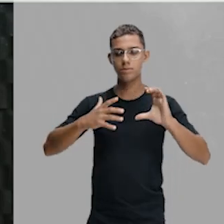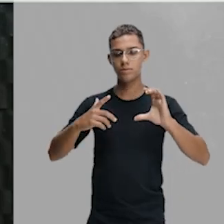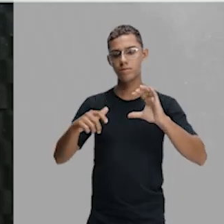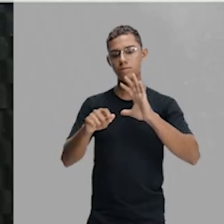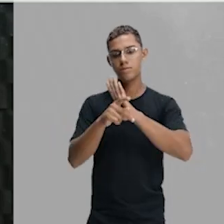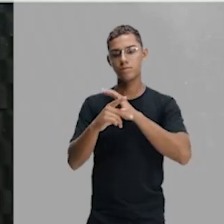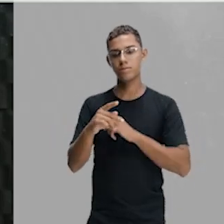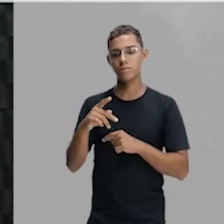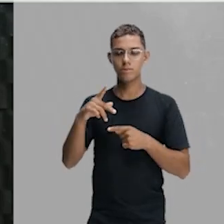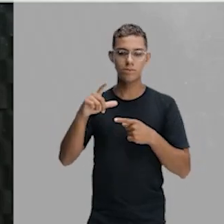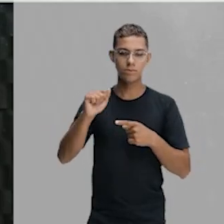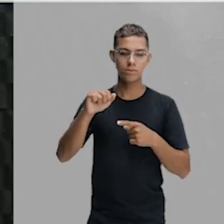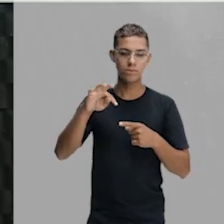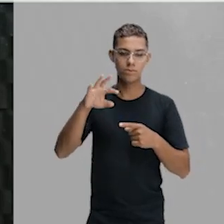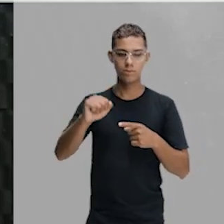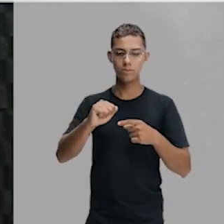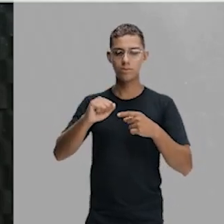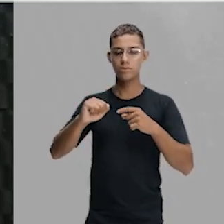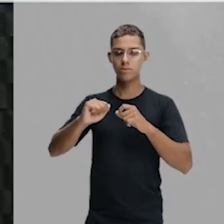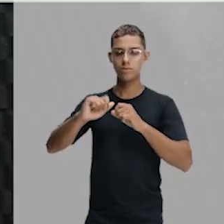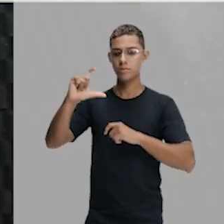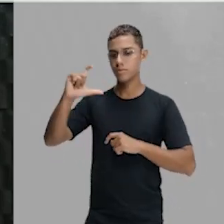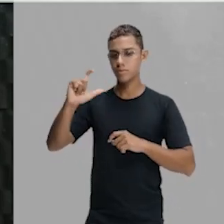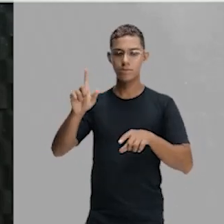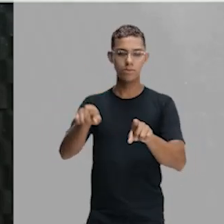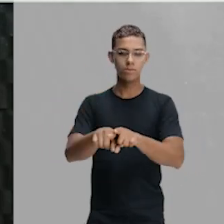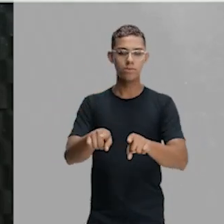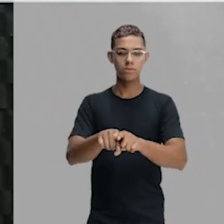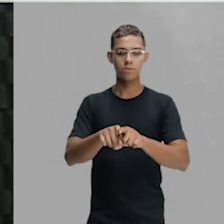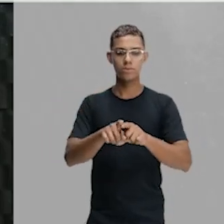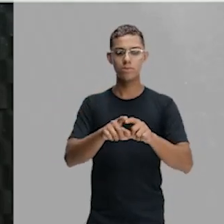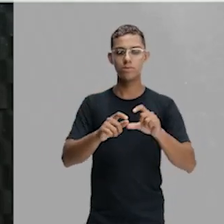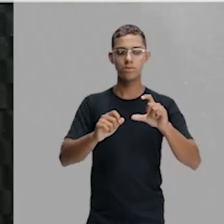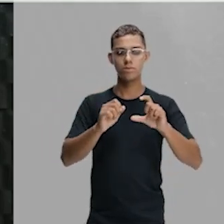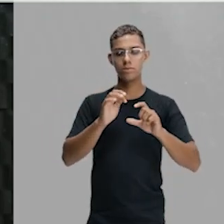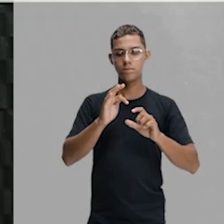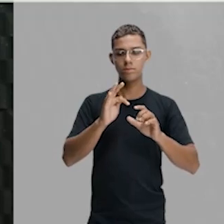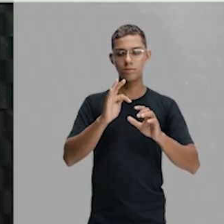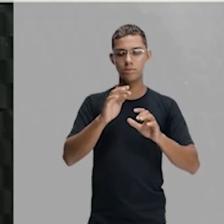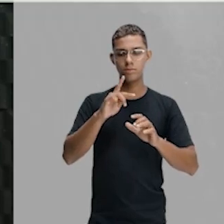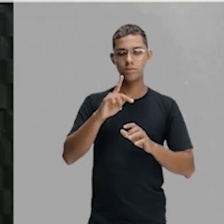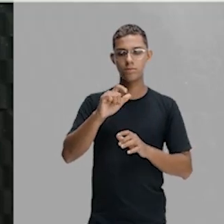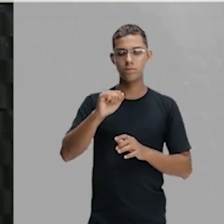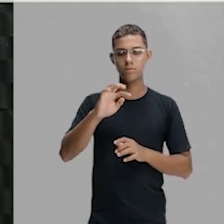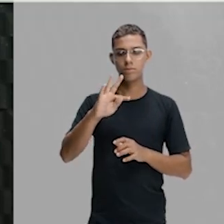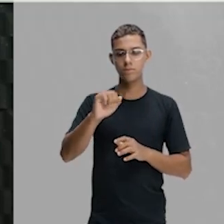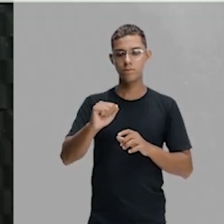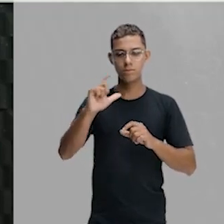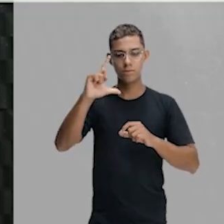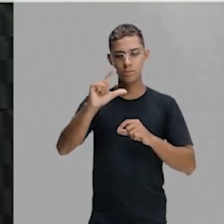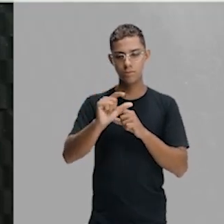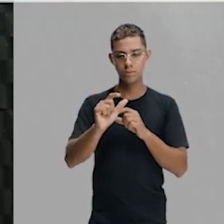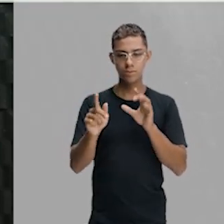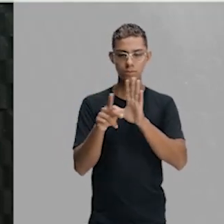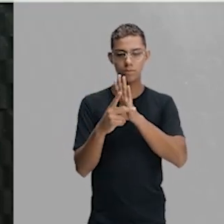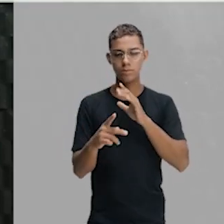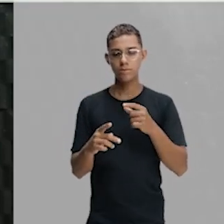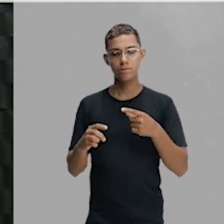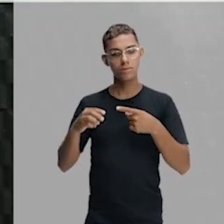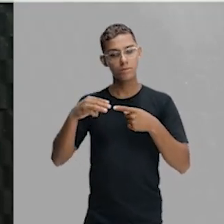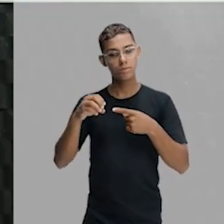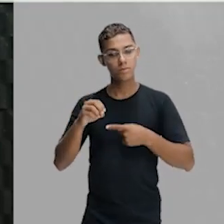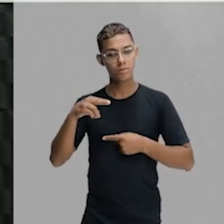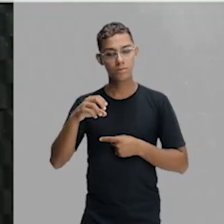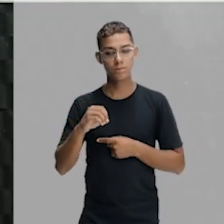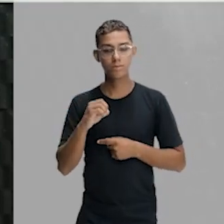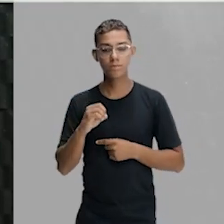alta e planta baixa, certo? Vamos lembrar que no monohibridismo,